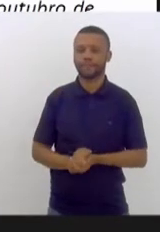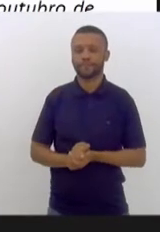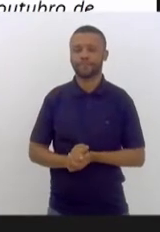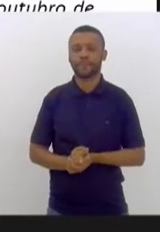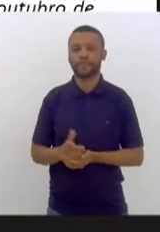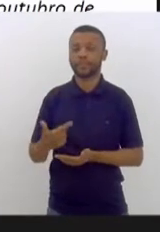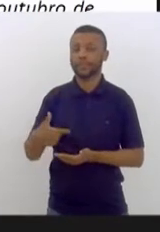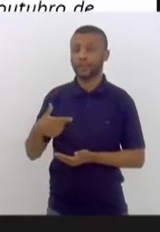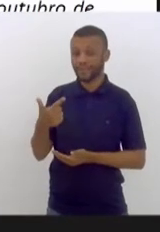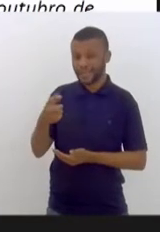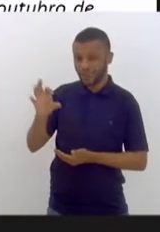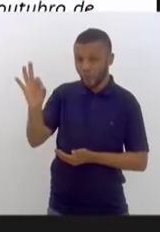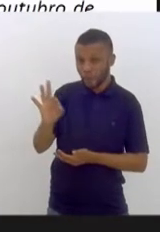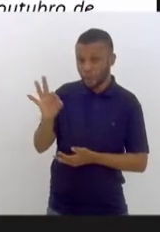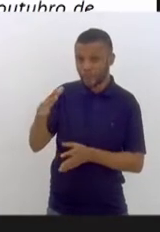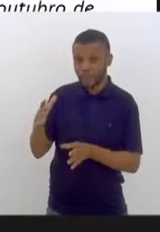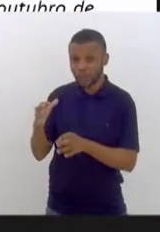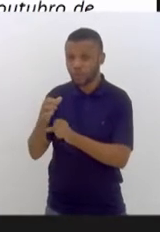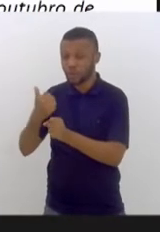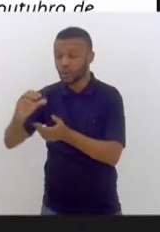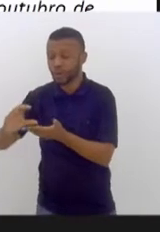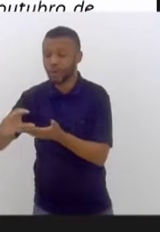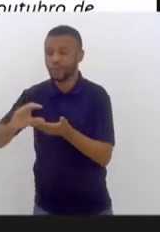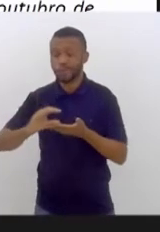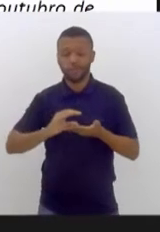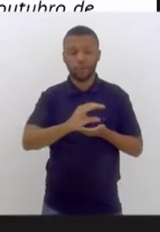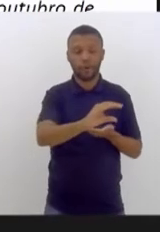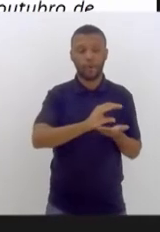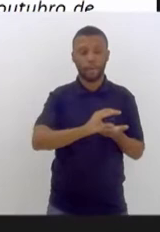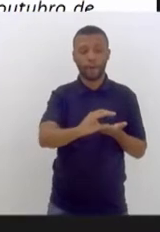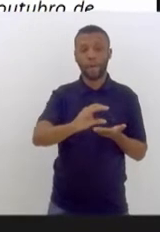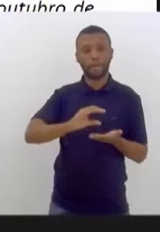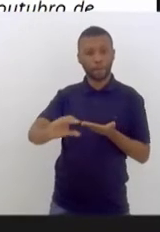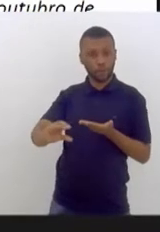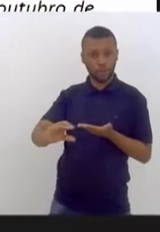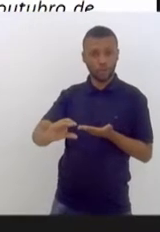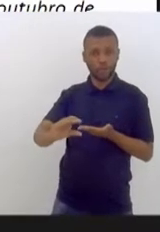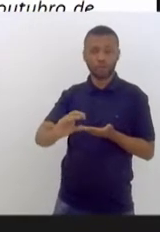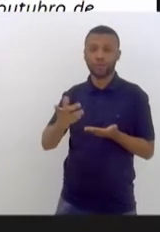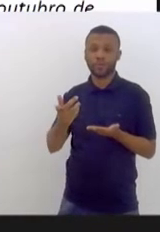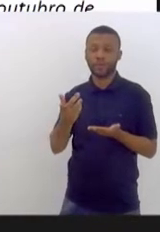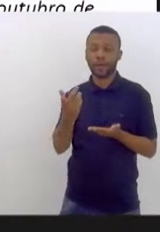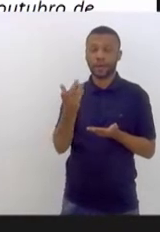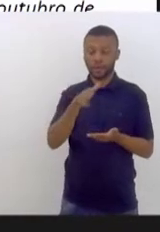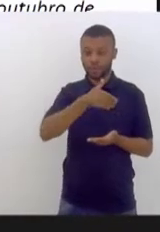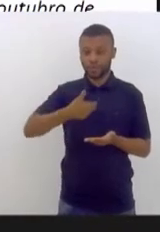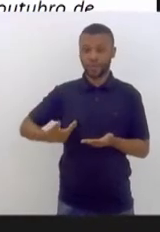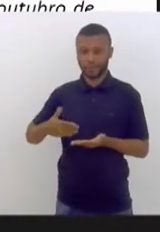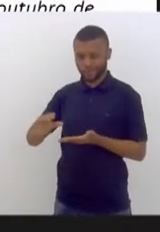dos 25% do que é repartido entre os municípios.